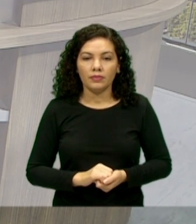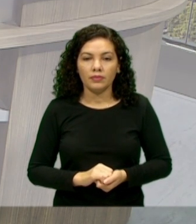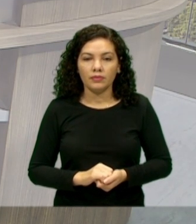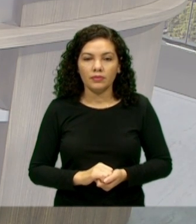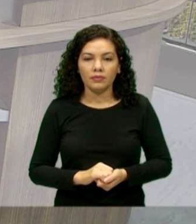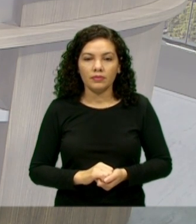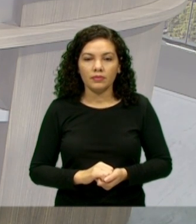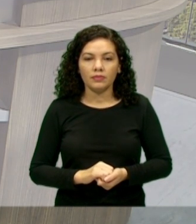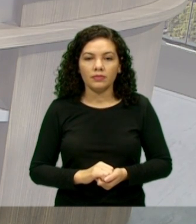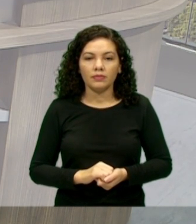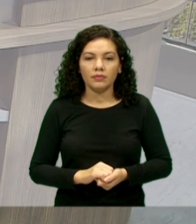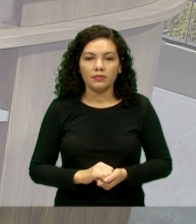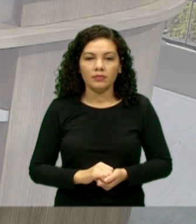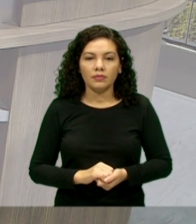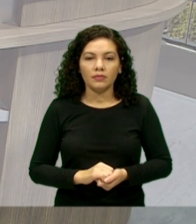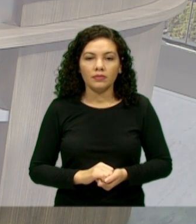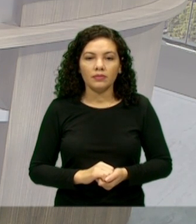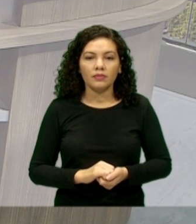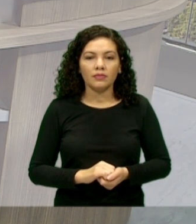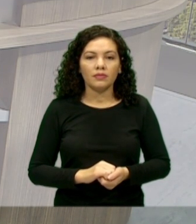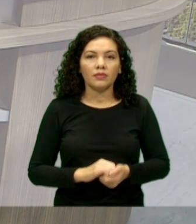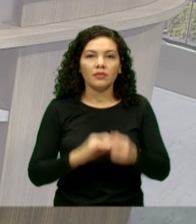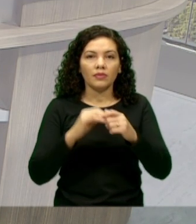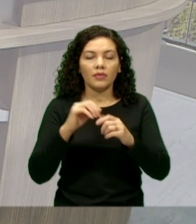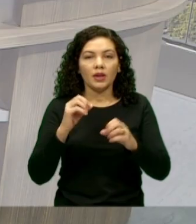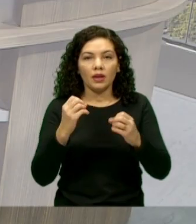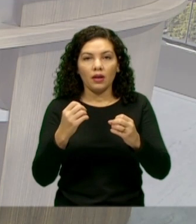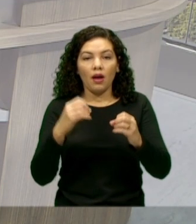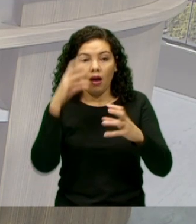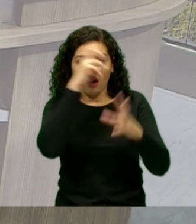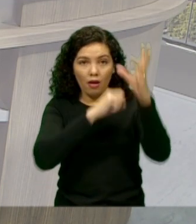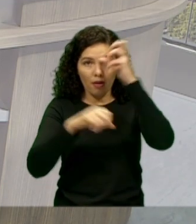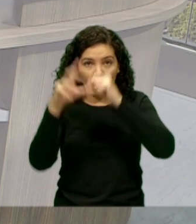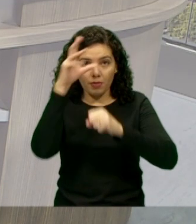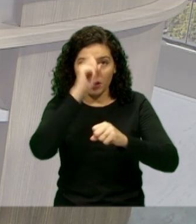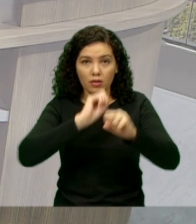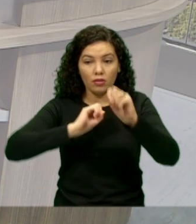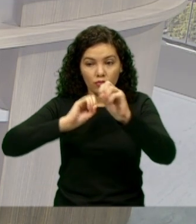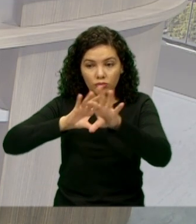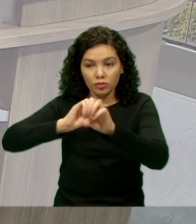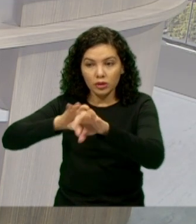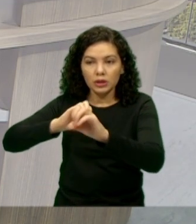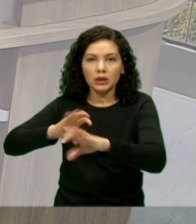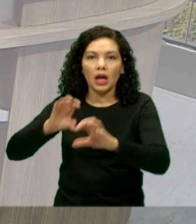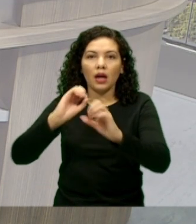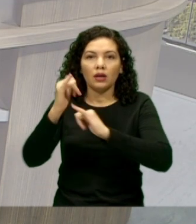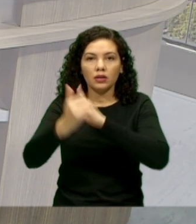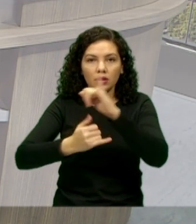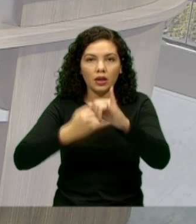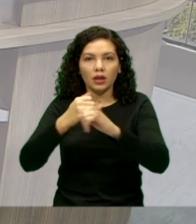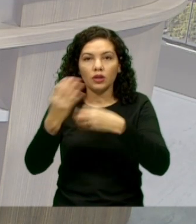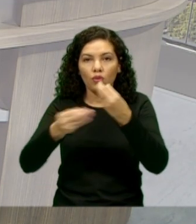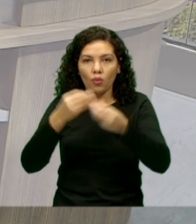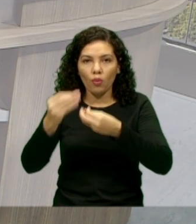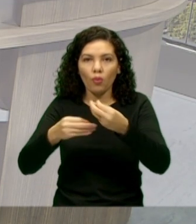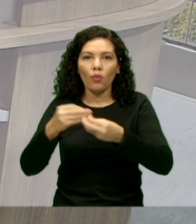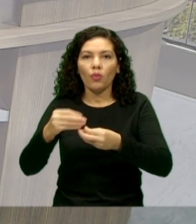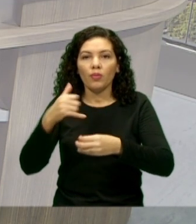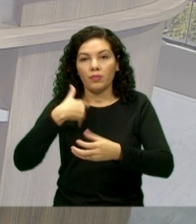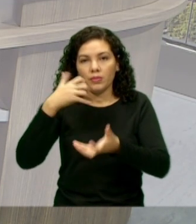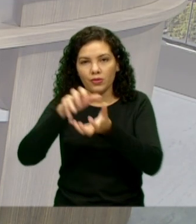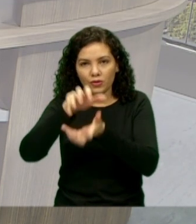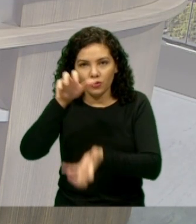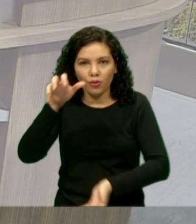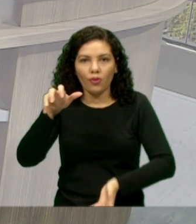sei lá, fazer um letramento digital com as pessoas mais idosas ou com as mais